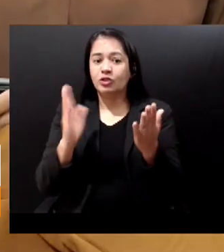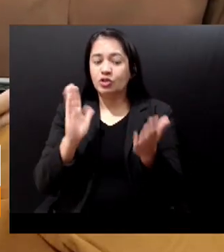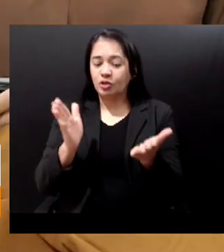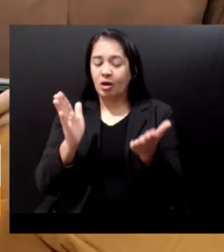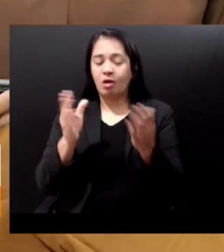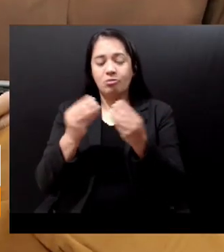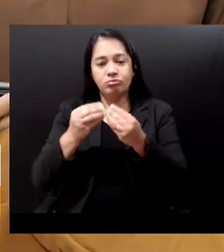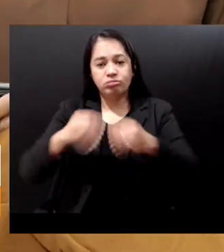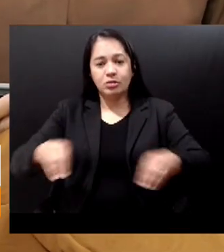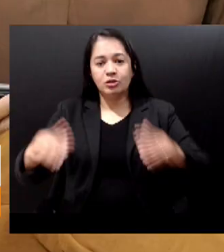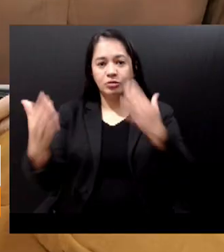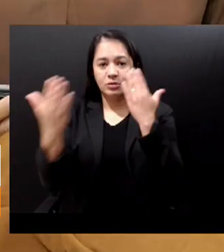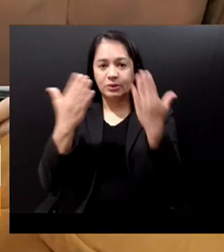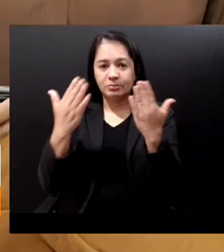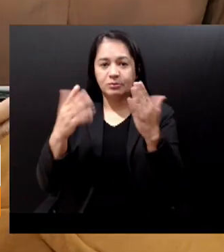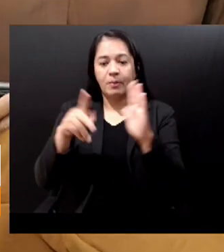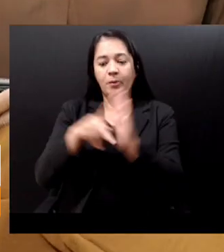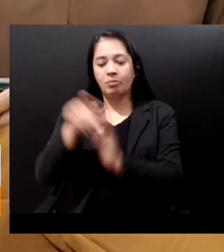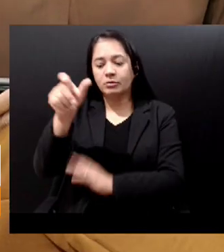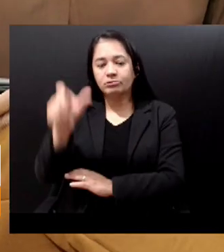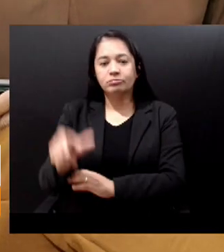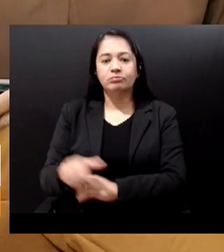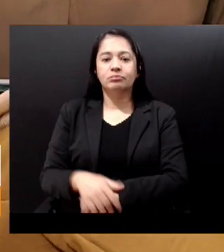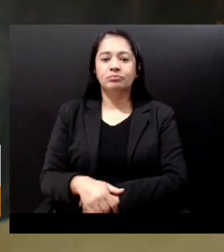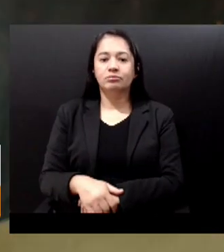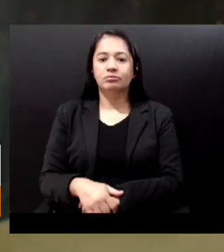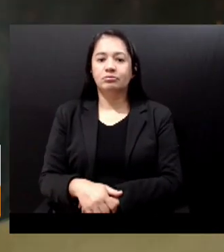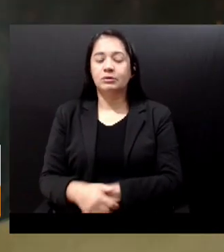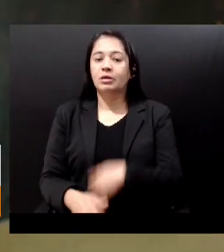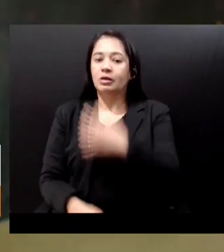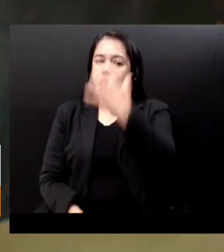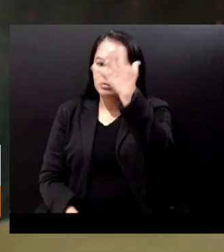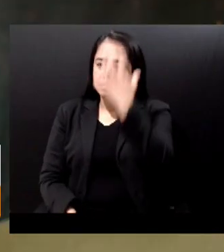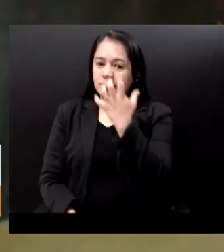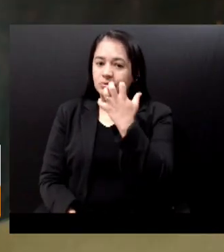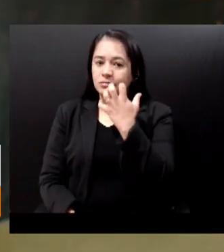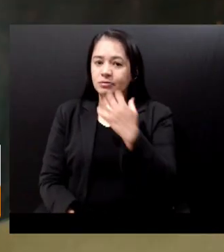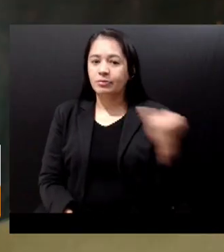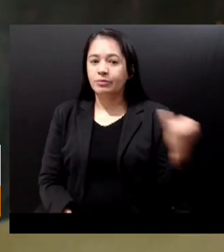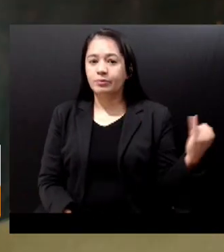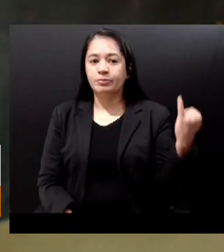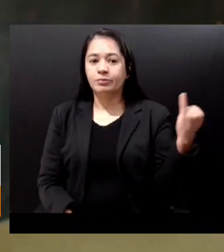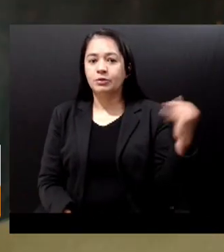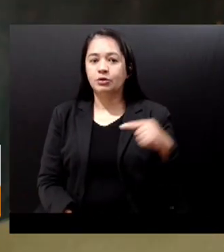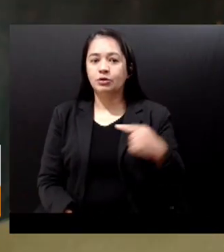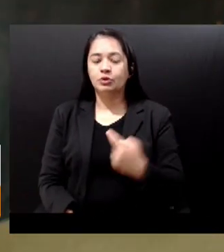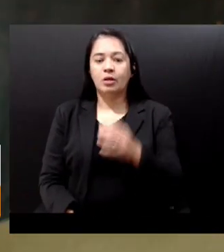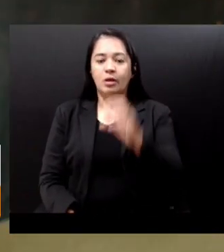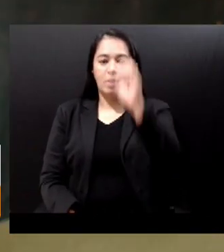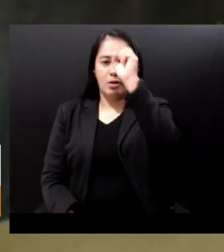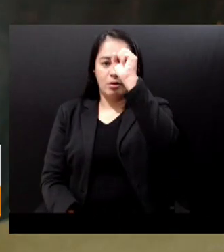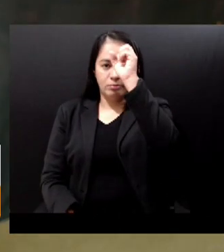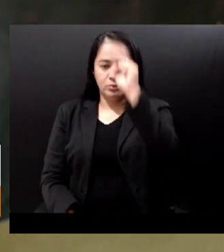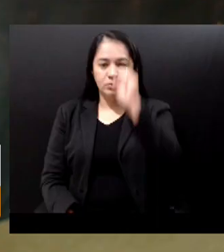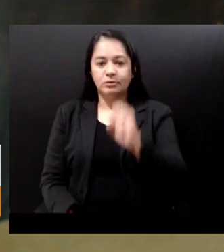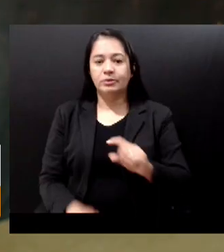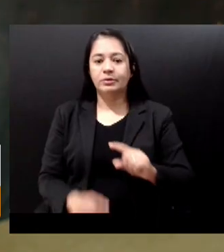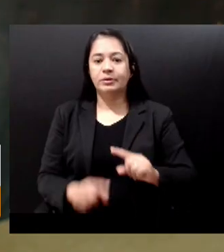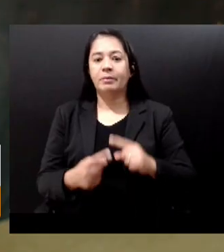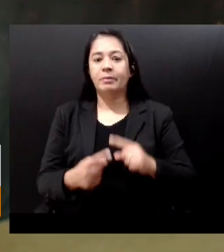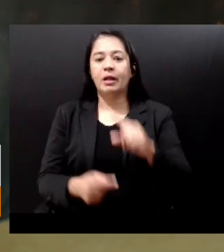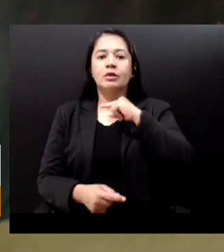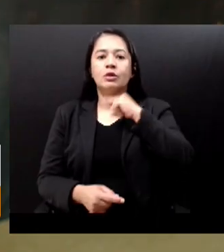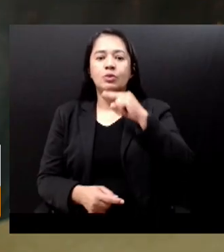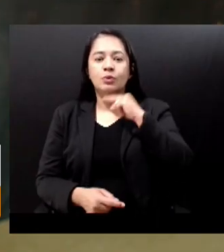indivíduo. Olha só, muito sério, né, e importante a gente aprender. Agora, uma dúvida aqui para os 2,